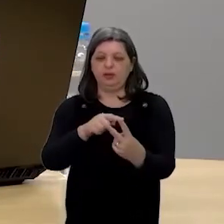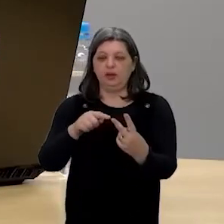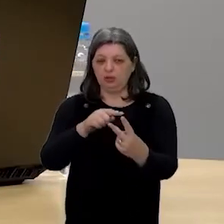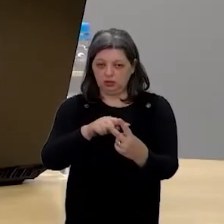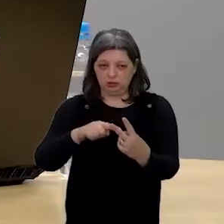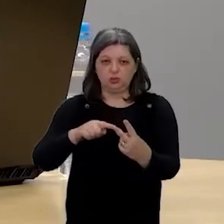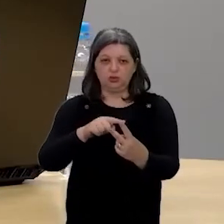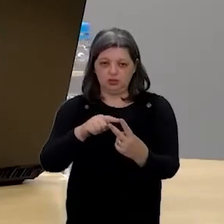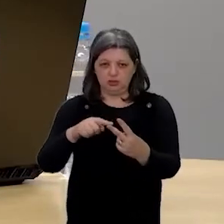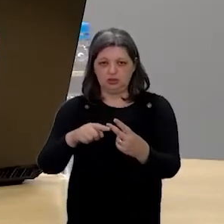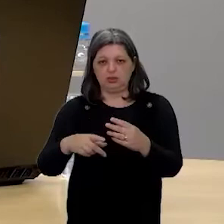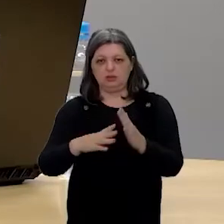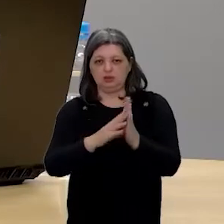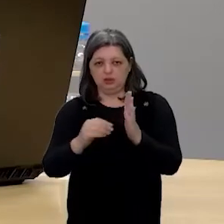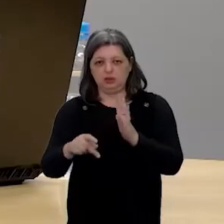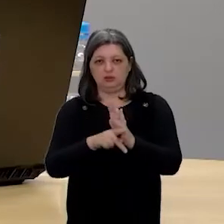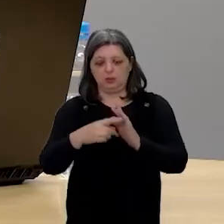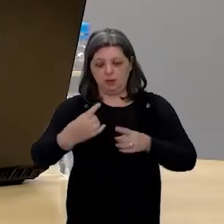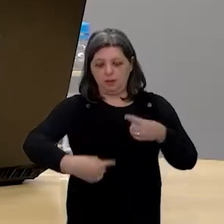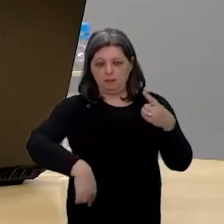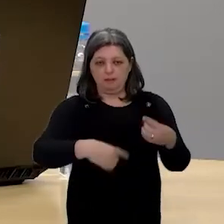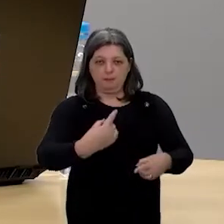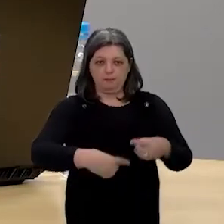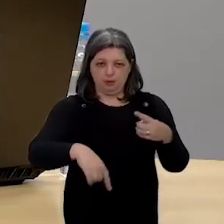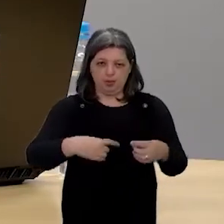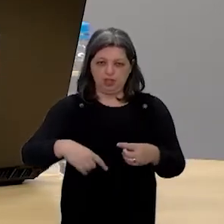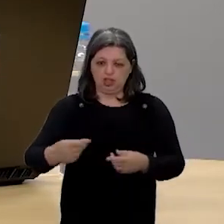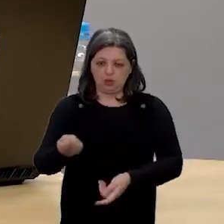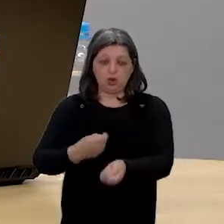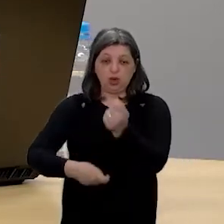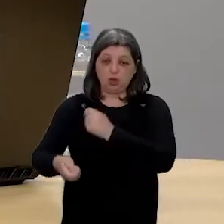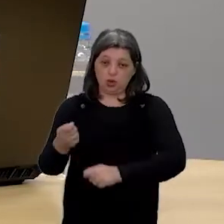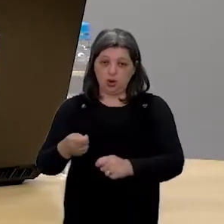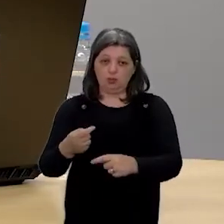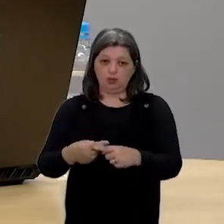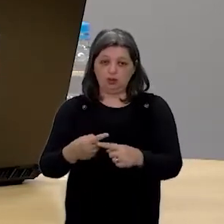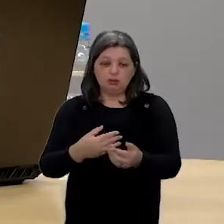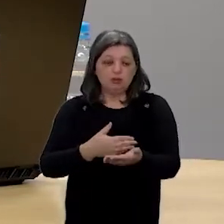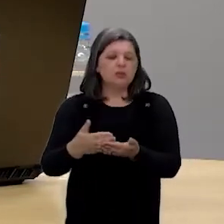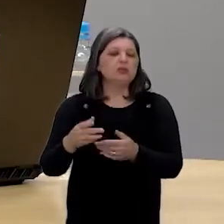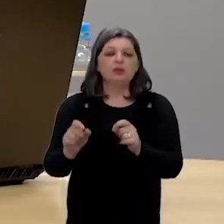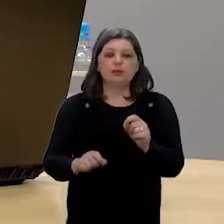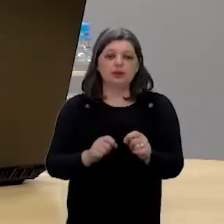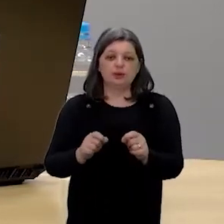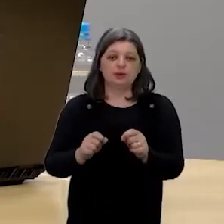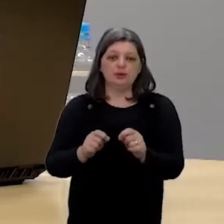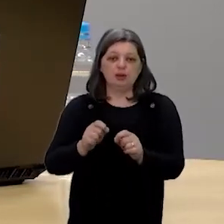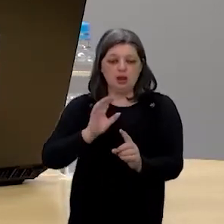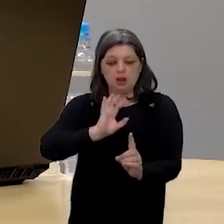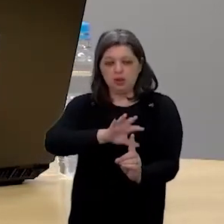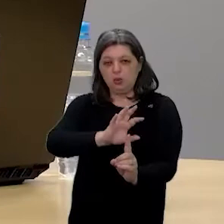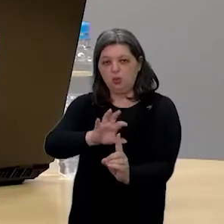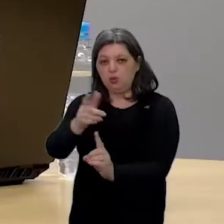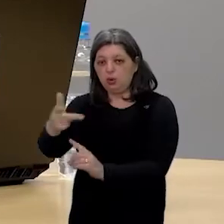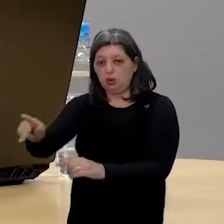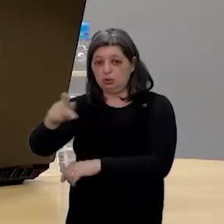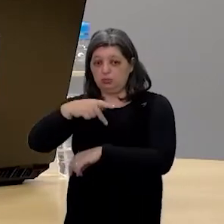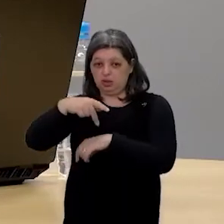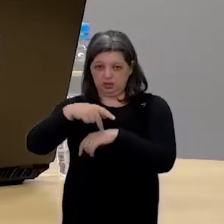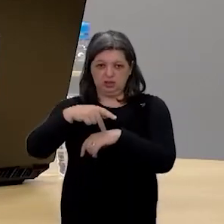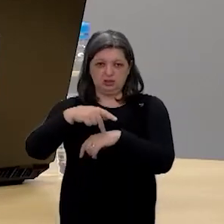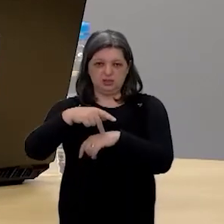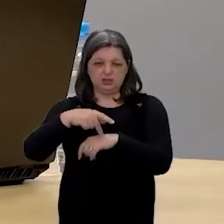esses dois modelos políticos e econômicos aí, começaram a querer angariar a influência dos outros países, meio